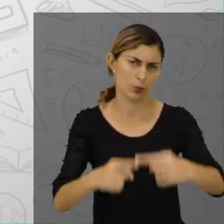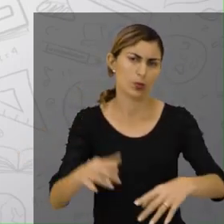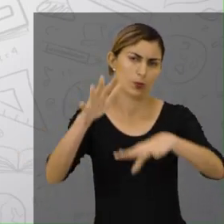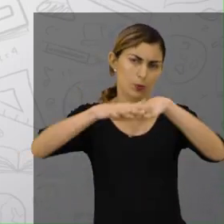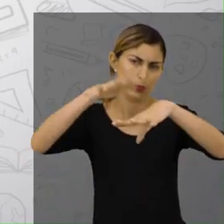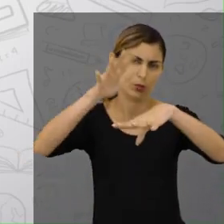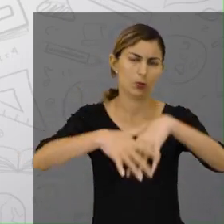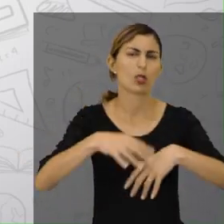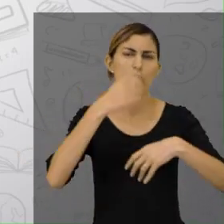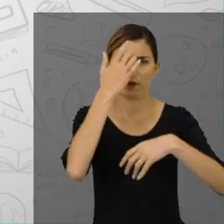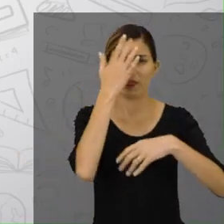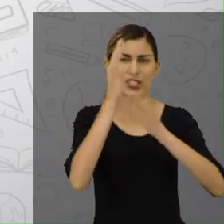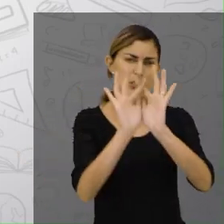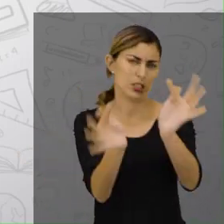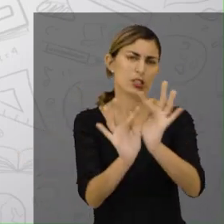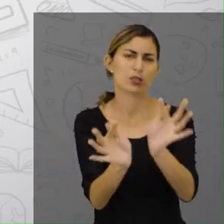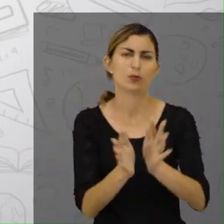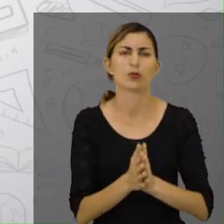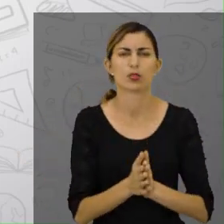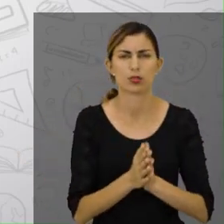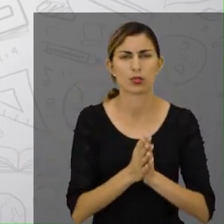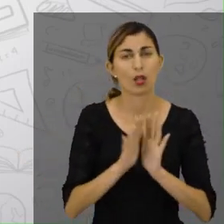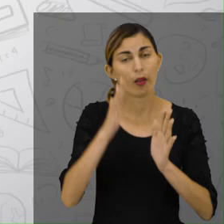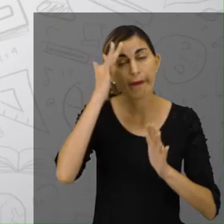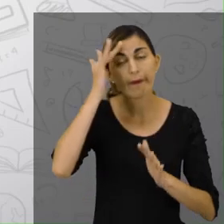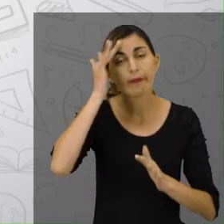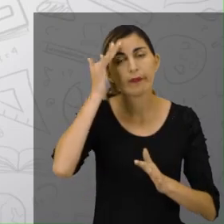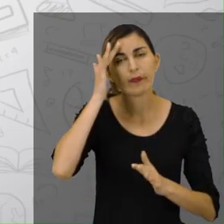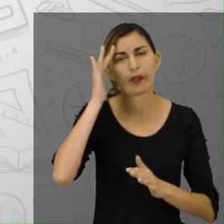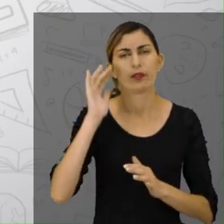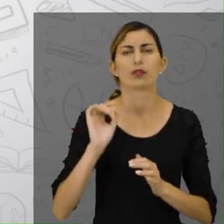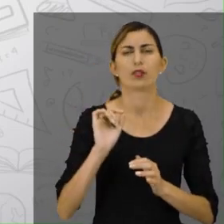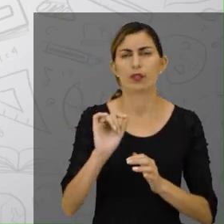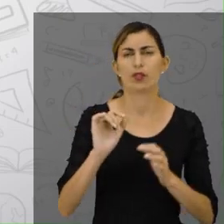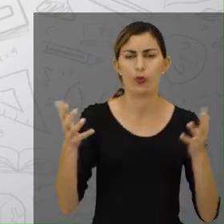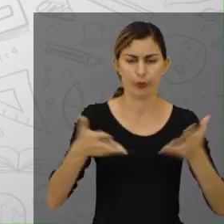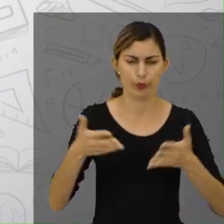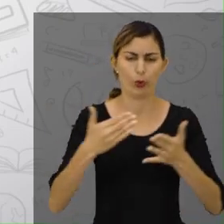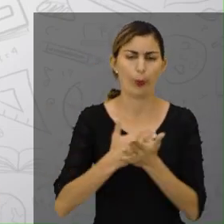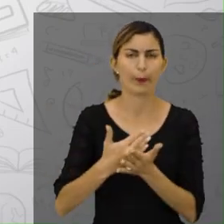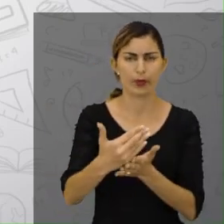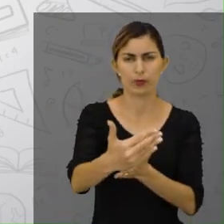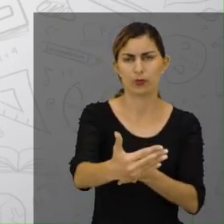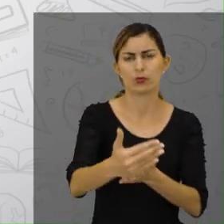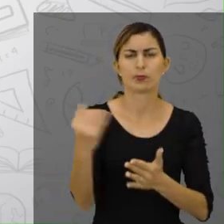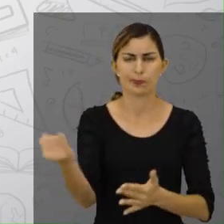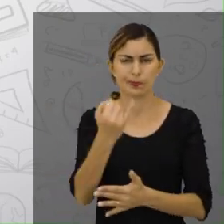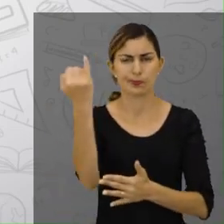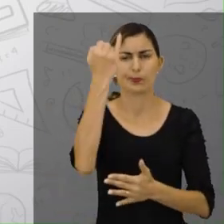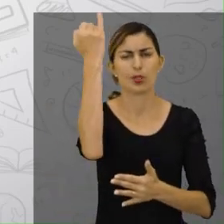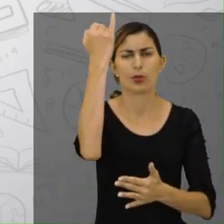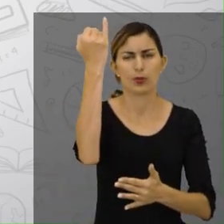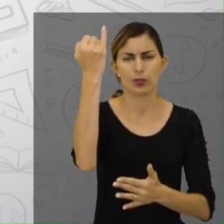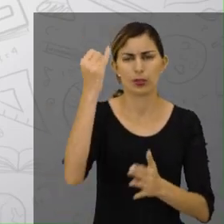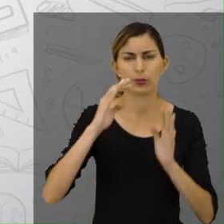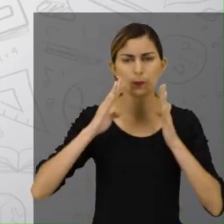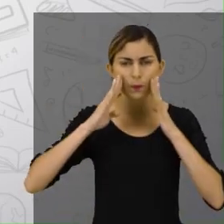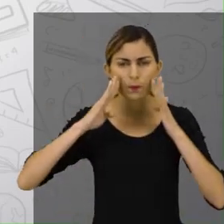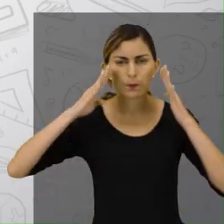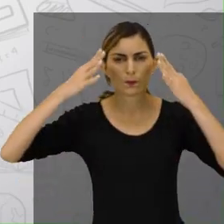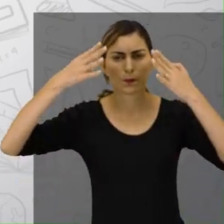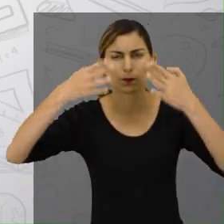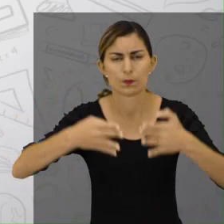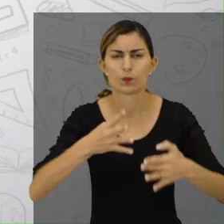aplicação matemática será muito mais simples. Entenda que, neste começo, o importante é que a gente